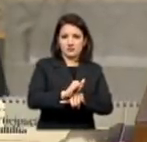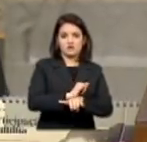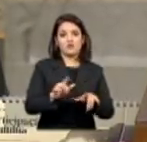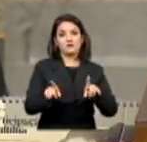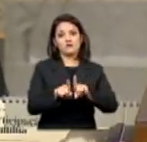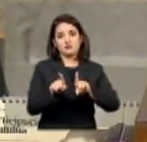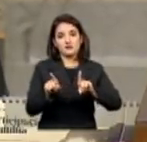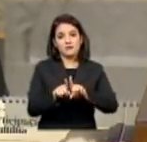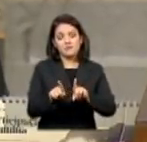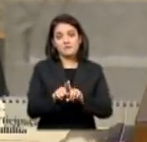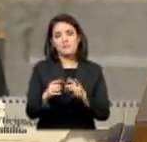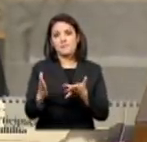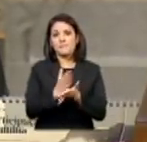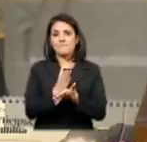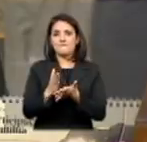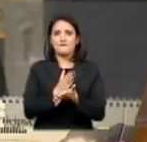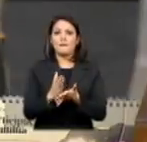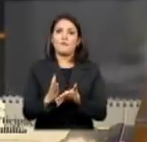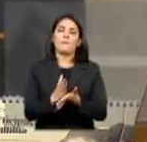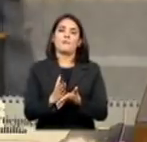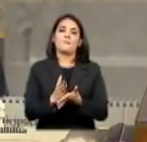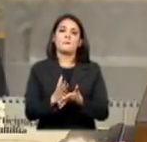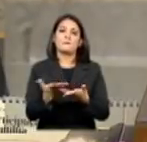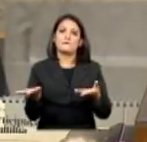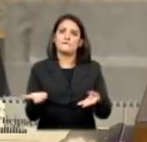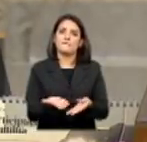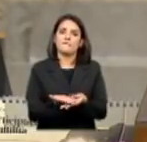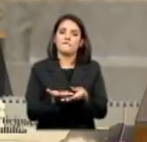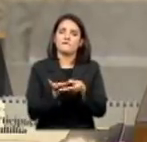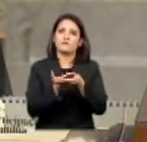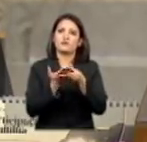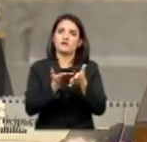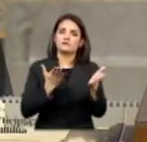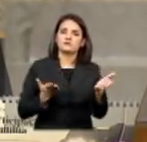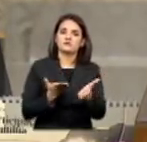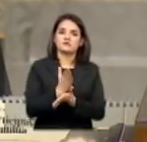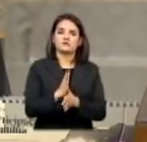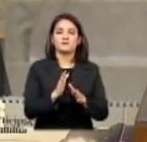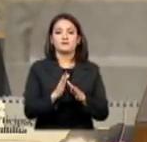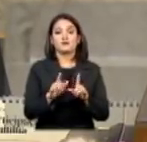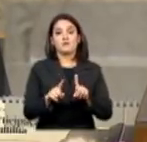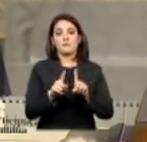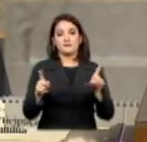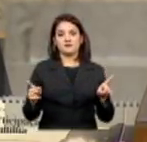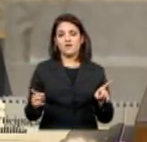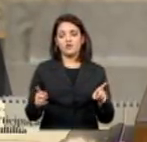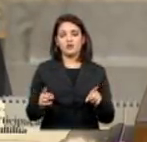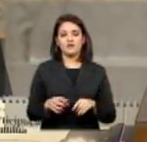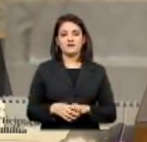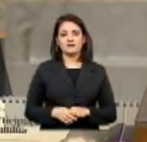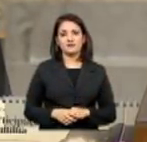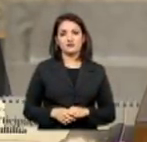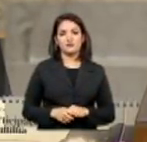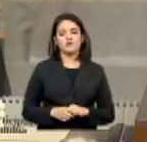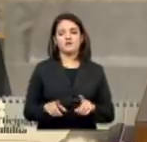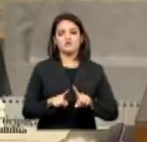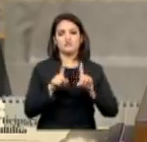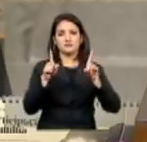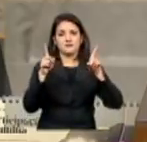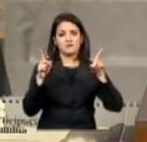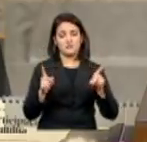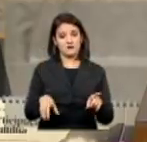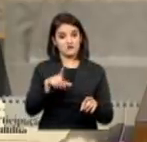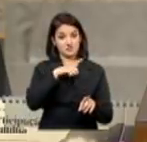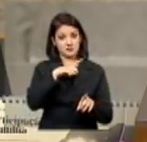podem em tese ser impactadas pela via da revisão criminal por fim posiciona-se pela decretação da nulidade do ato de